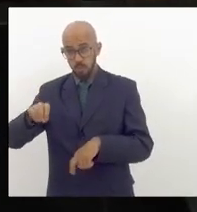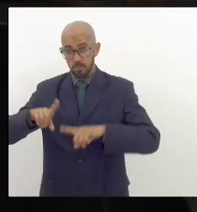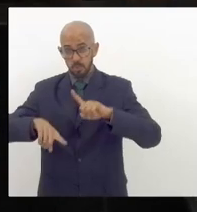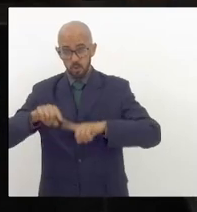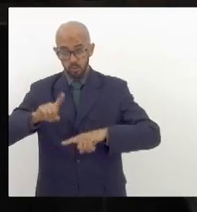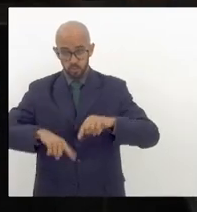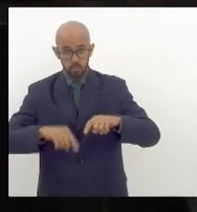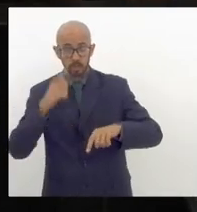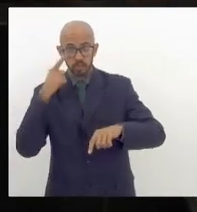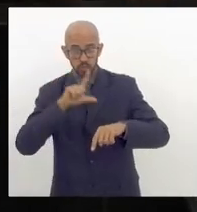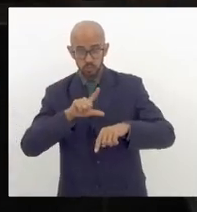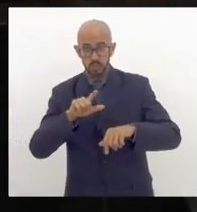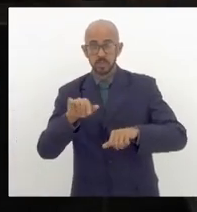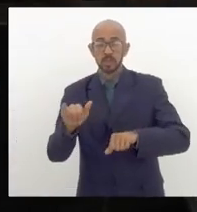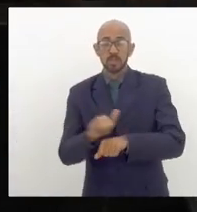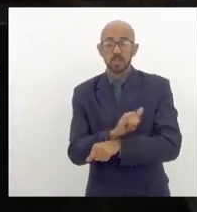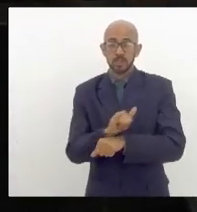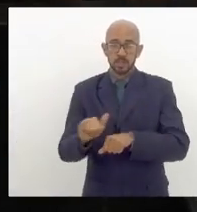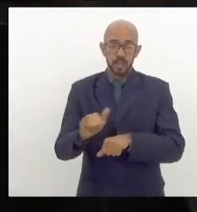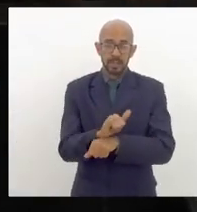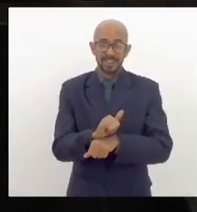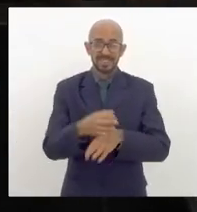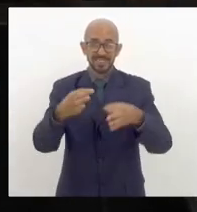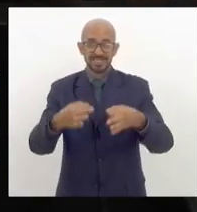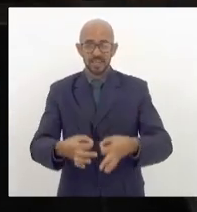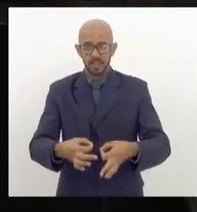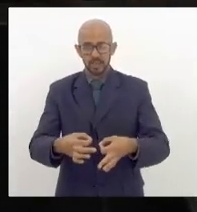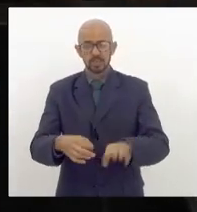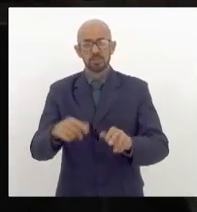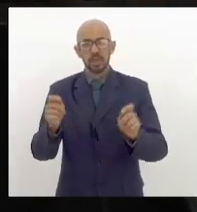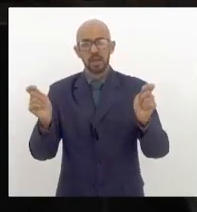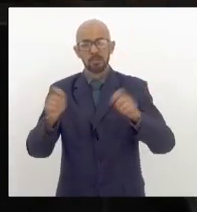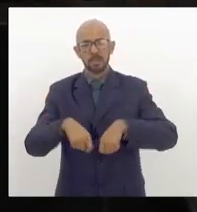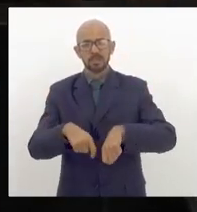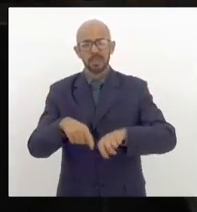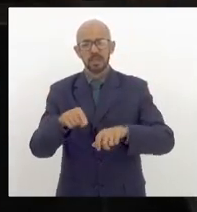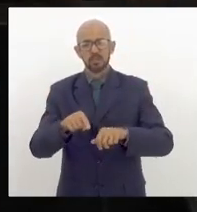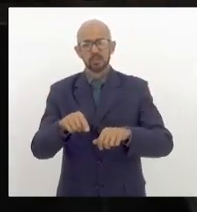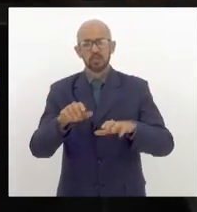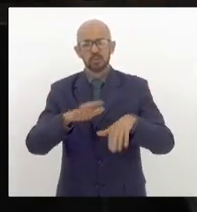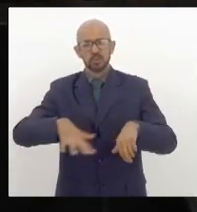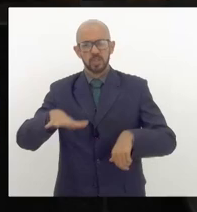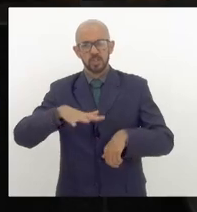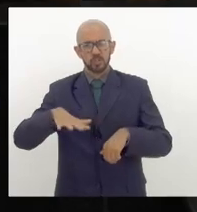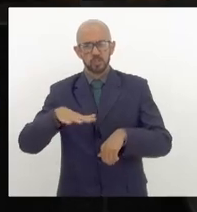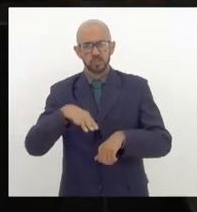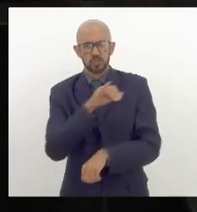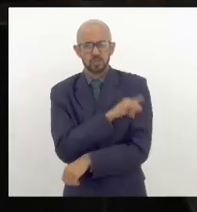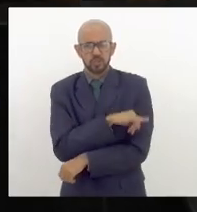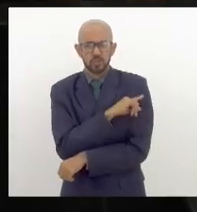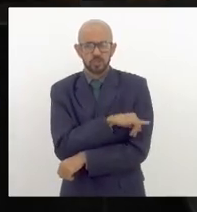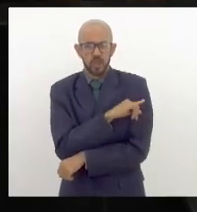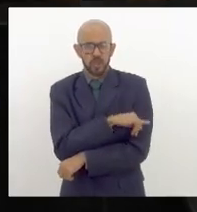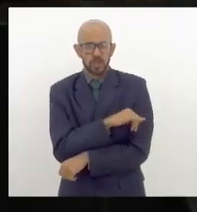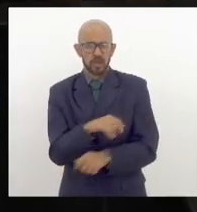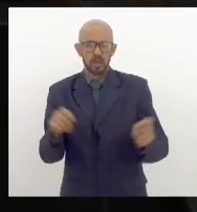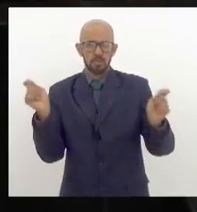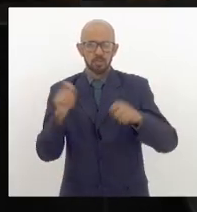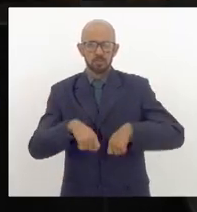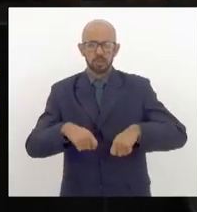tangíveis concretos sobre a diferentes potencialidades das regiões do Rio de Janeiro são as possibilidade de